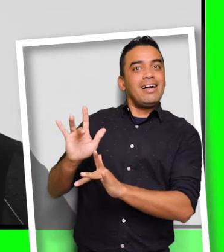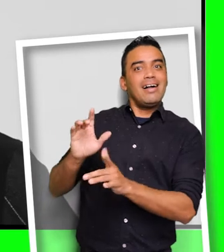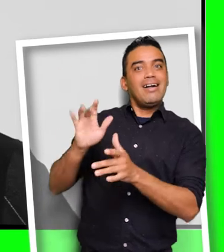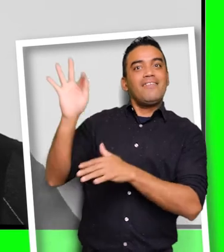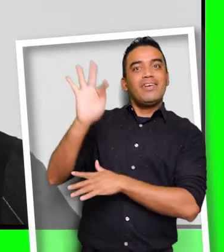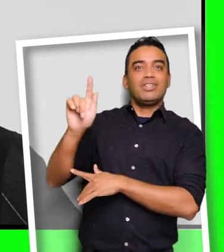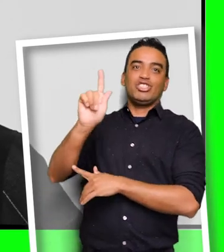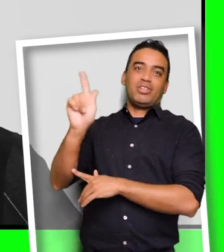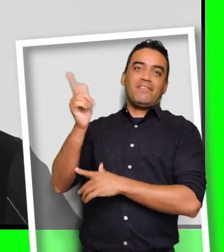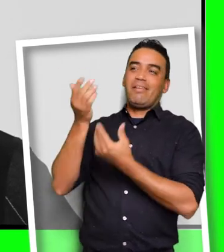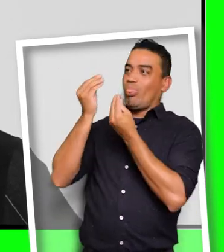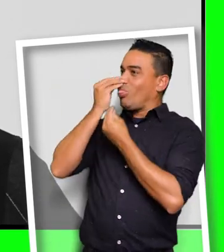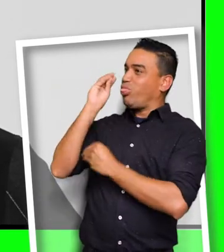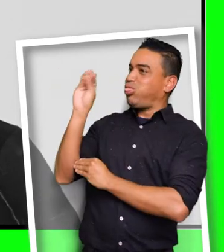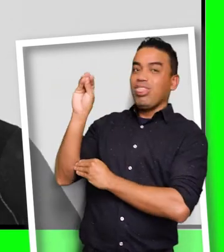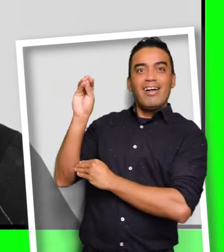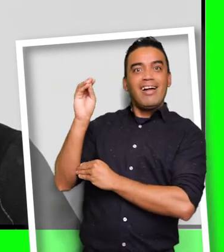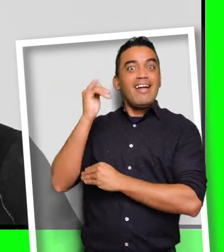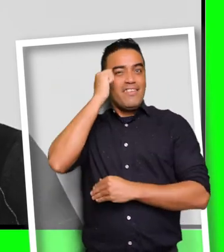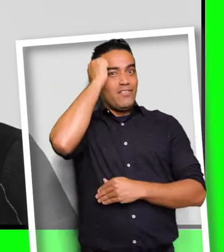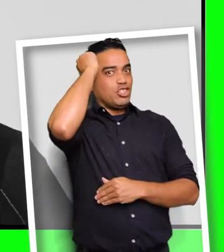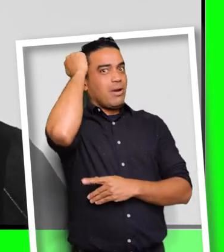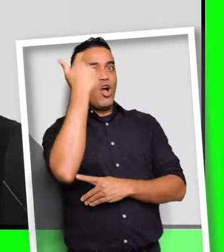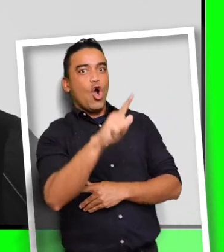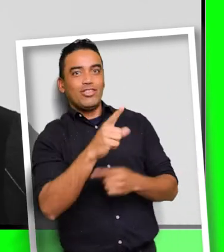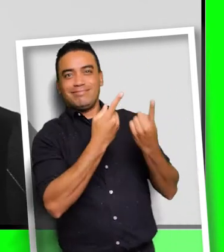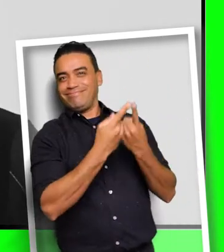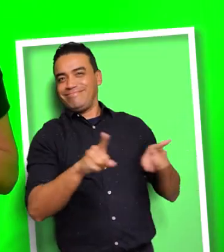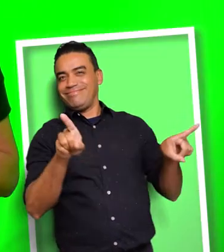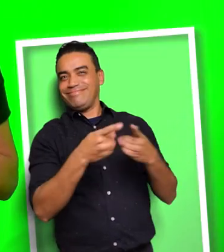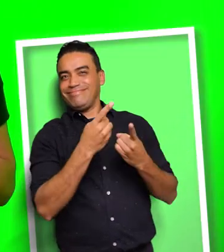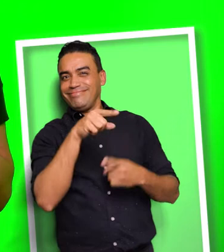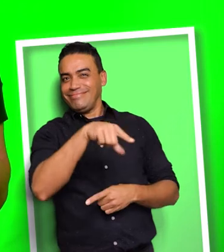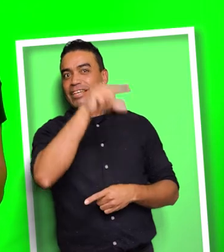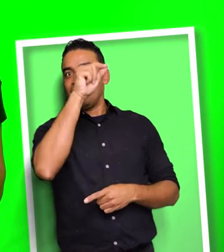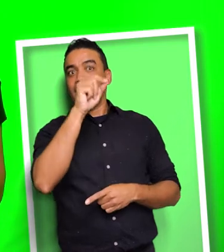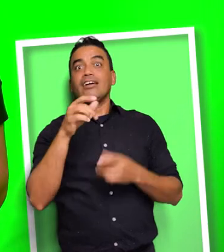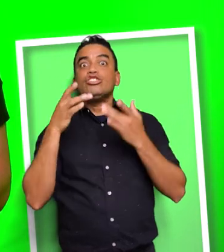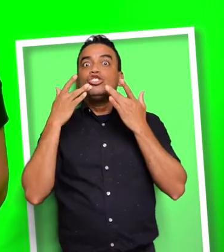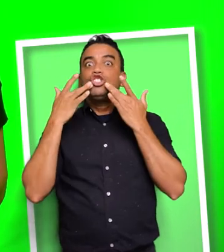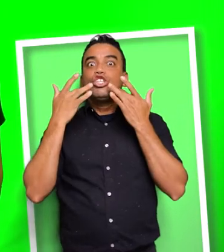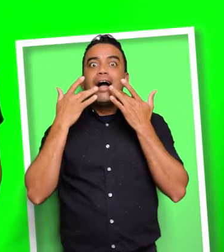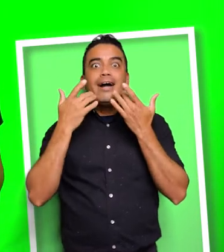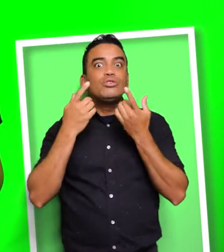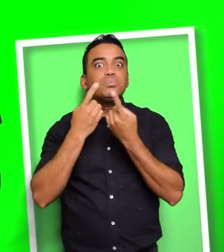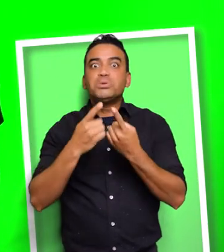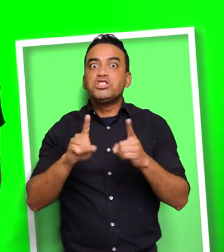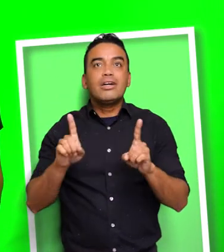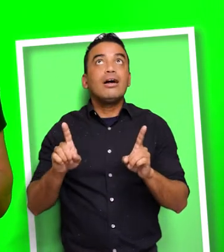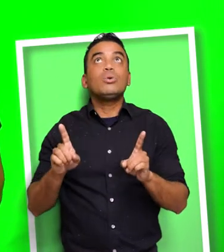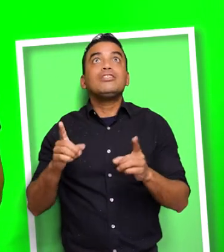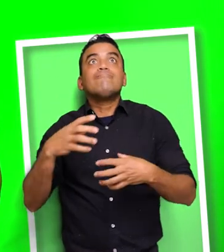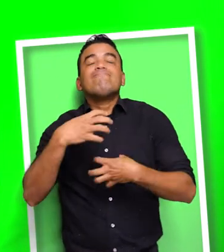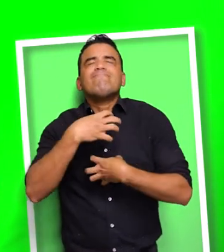de geografia e fazer outro vestibular para música. E o teatro musical começou a tomar